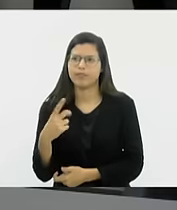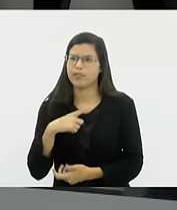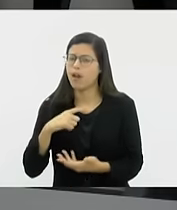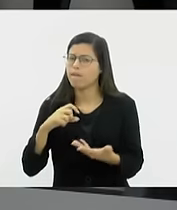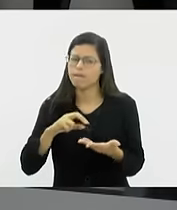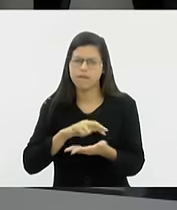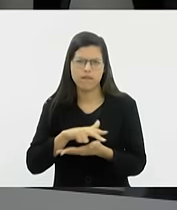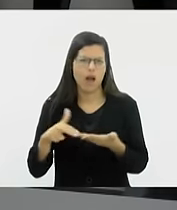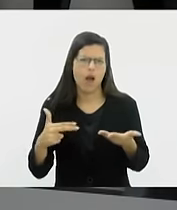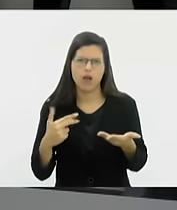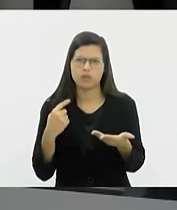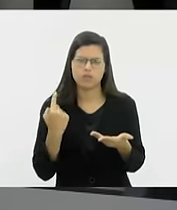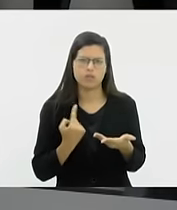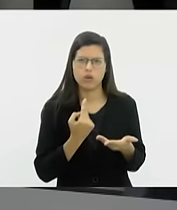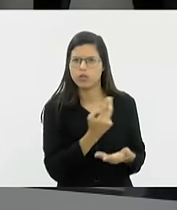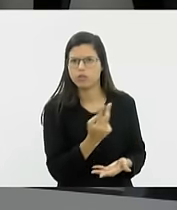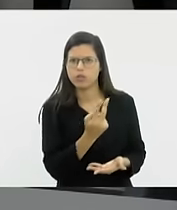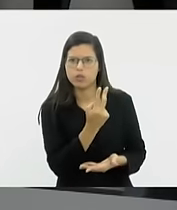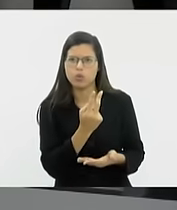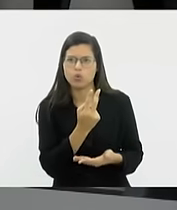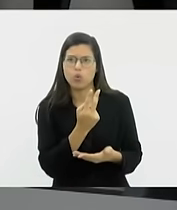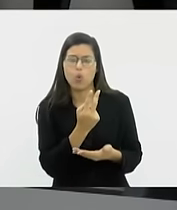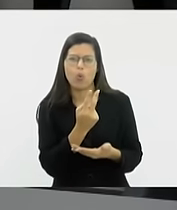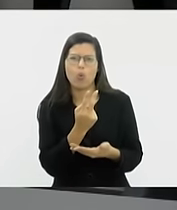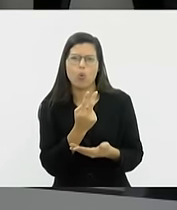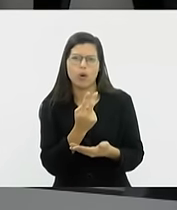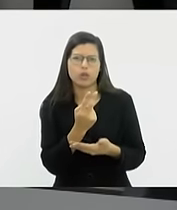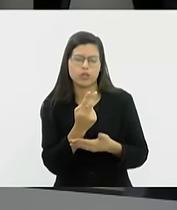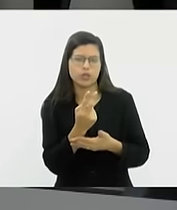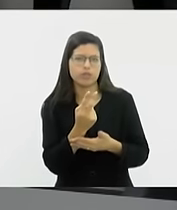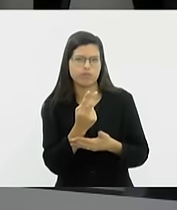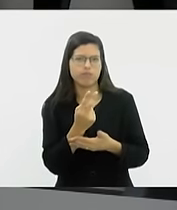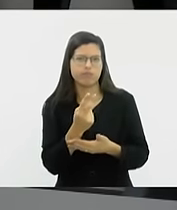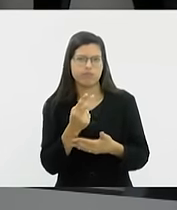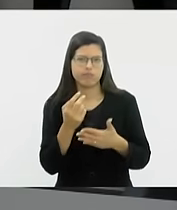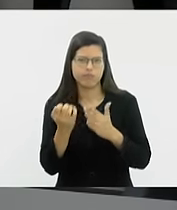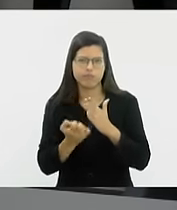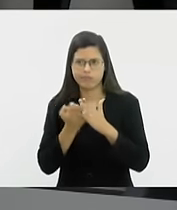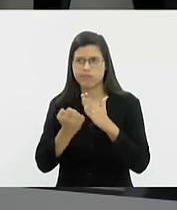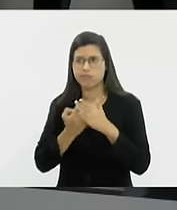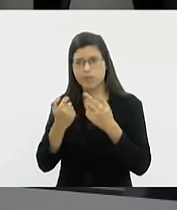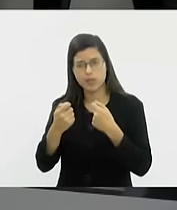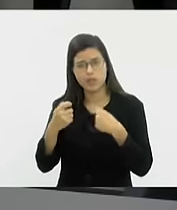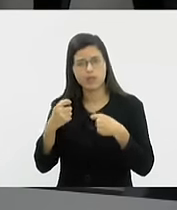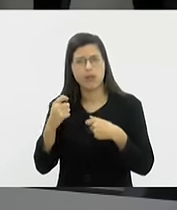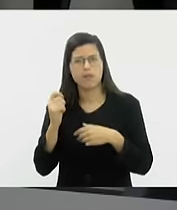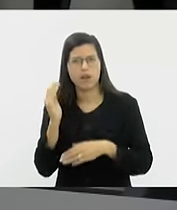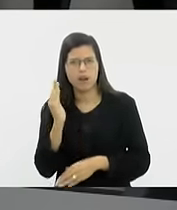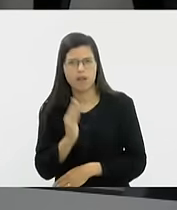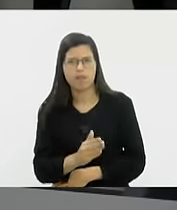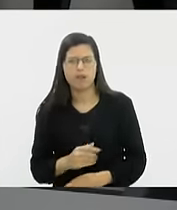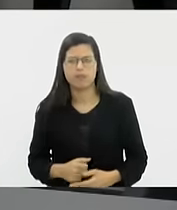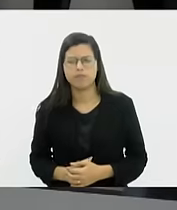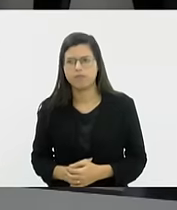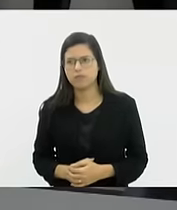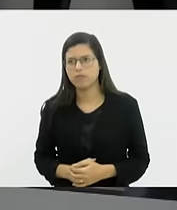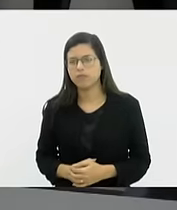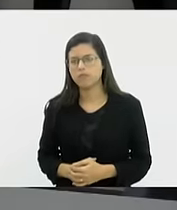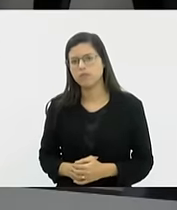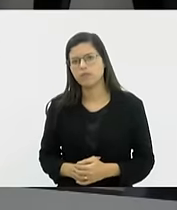nas duas rodoviárias. E diversos ônibus teriam que ser levados. E uma coisa, presidente, de repente, não